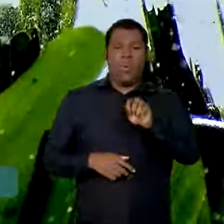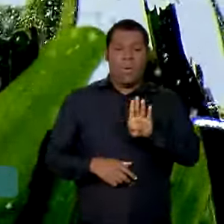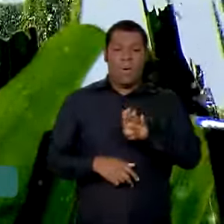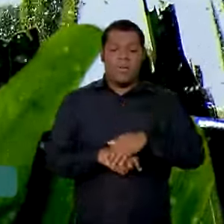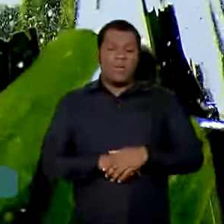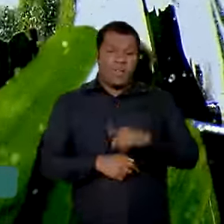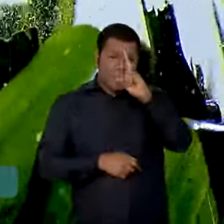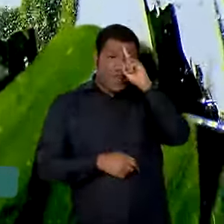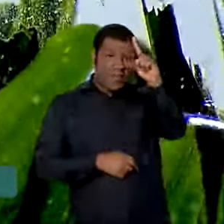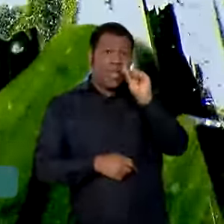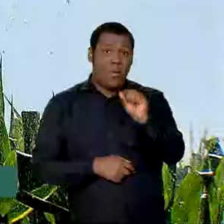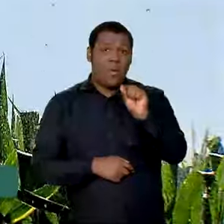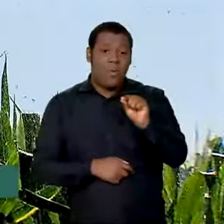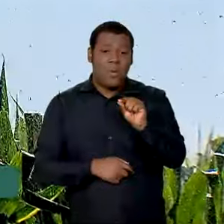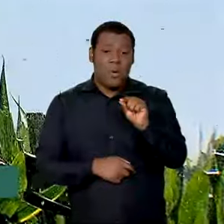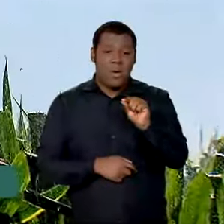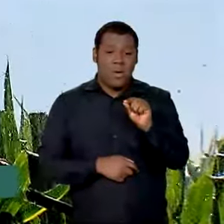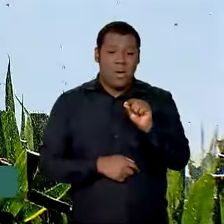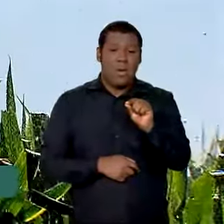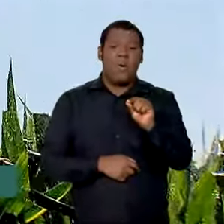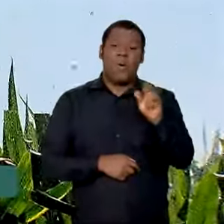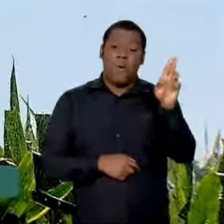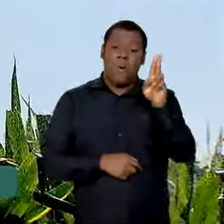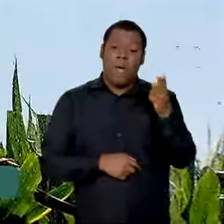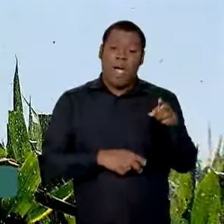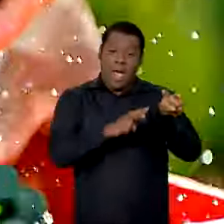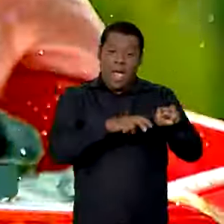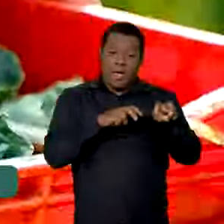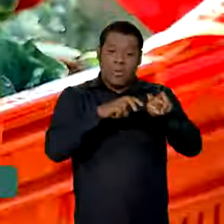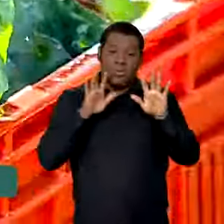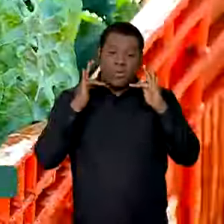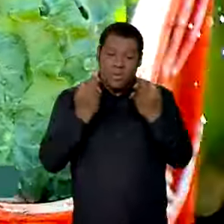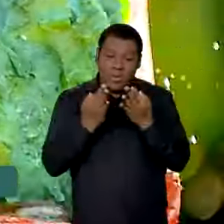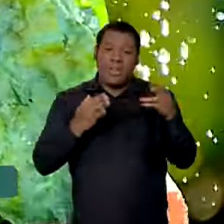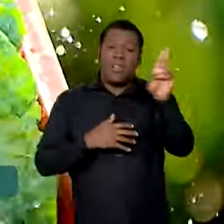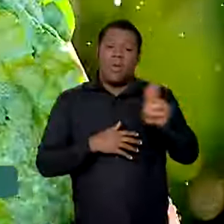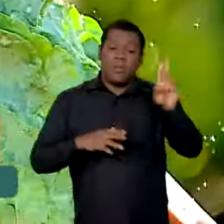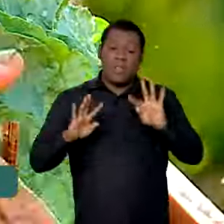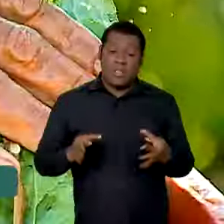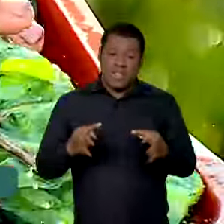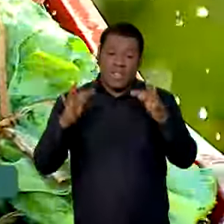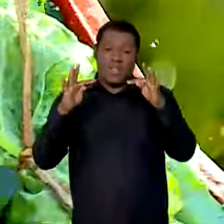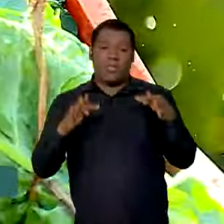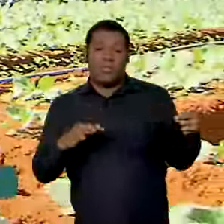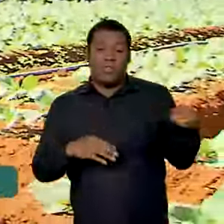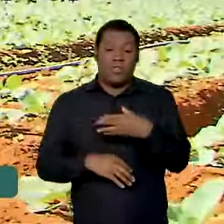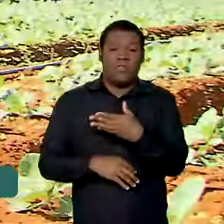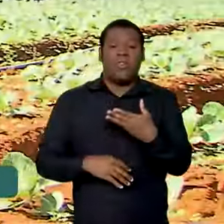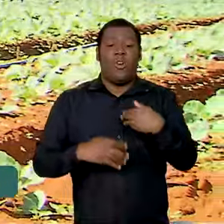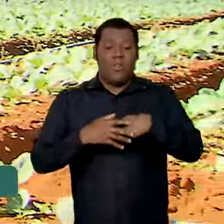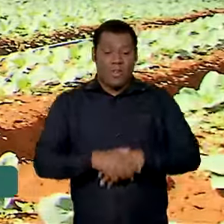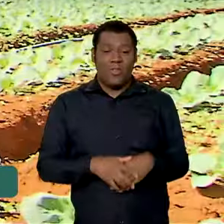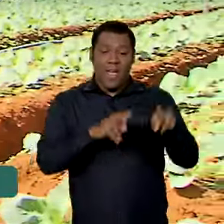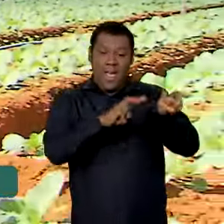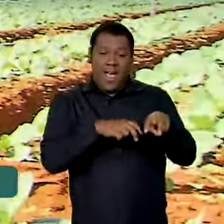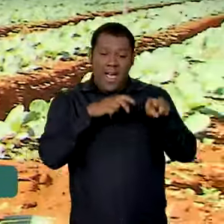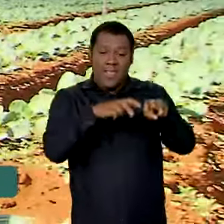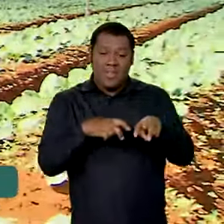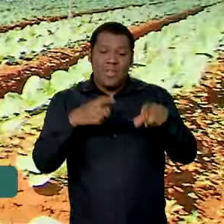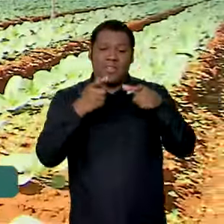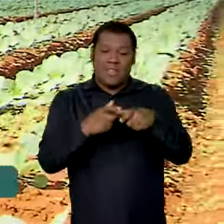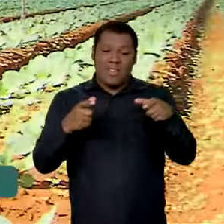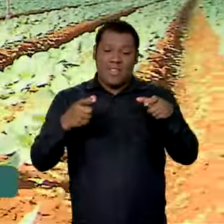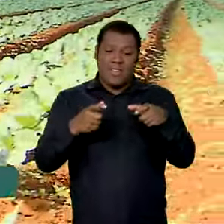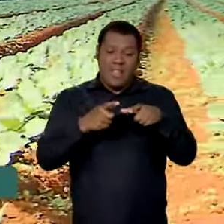é incrementar o uso de novas tecnologias para aumentar a produção de alimentos e transformar os